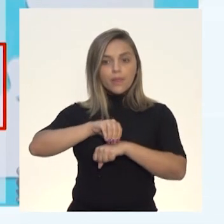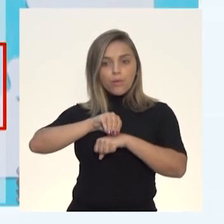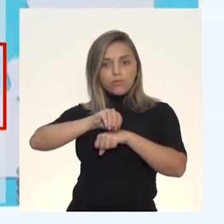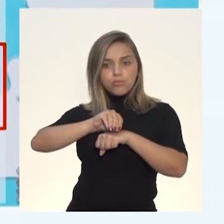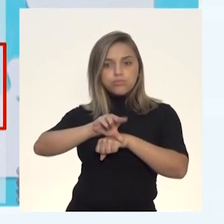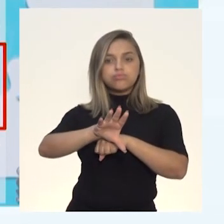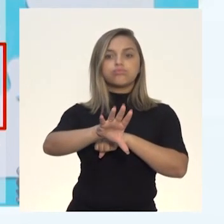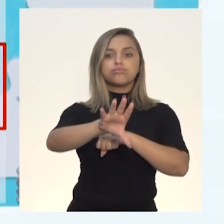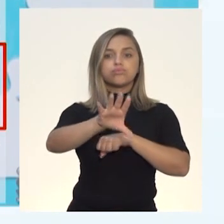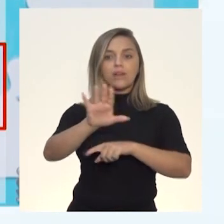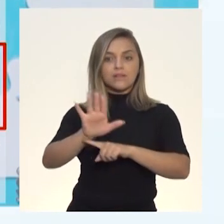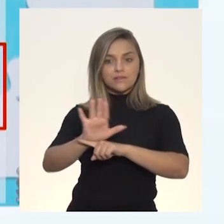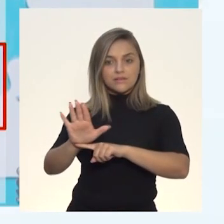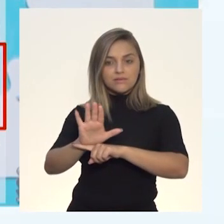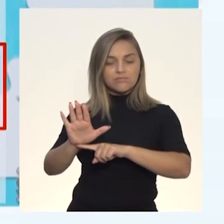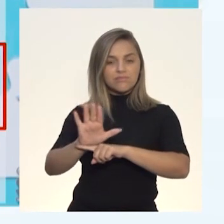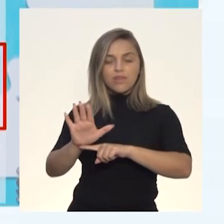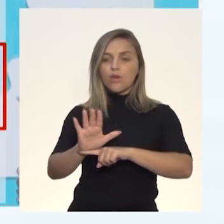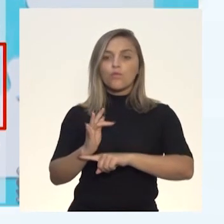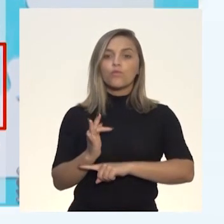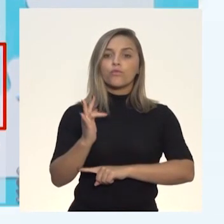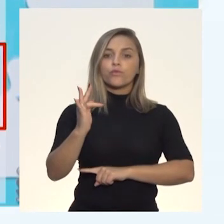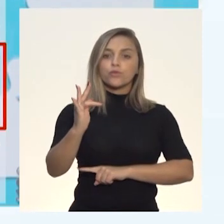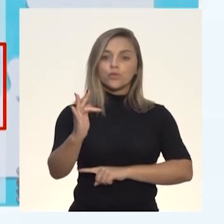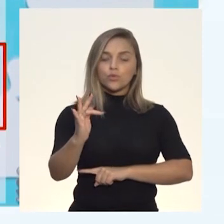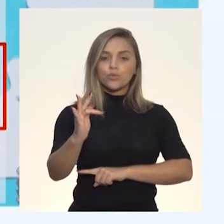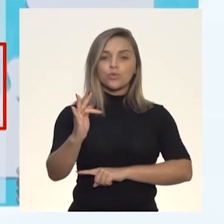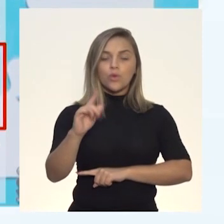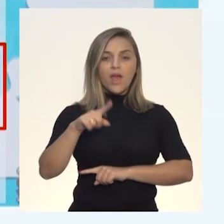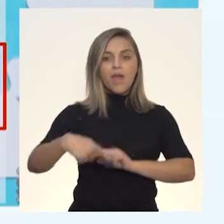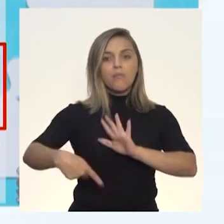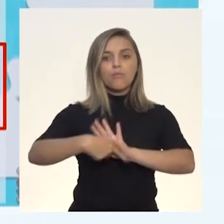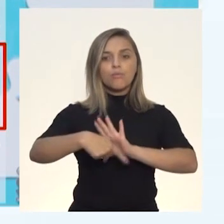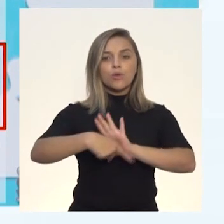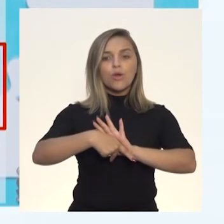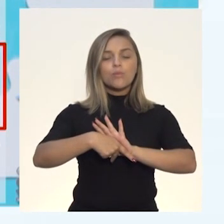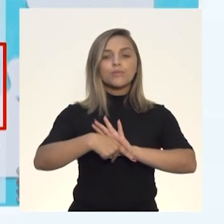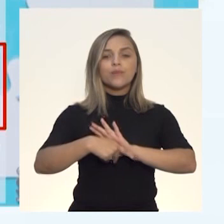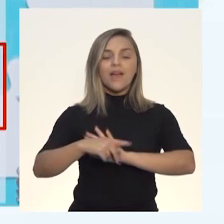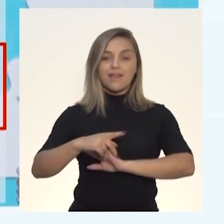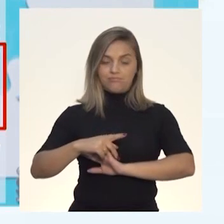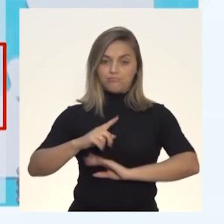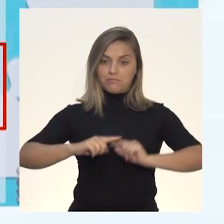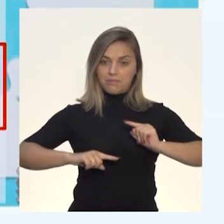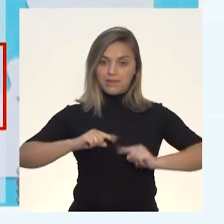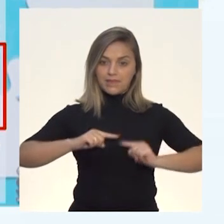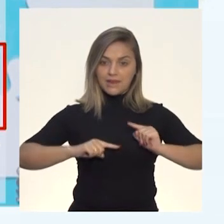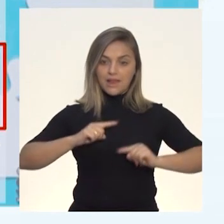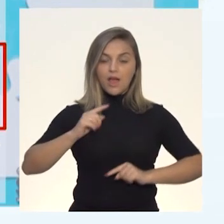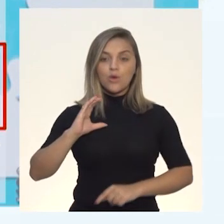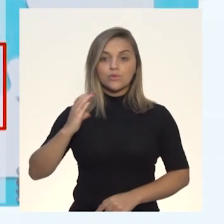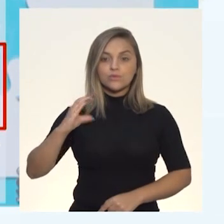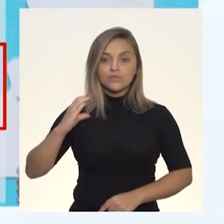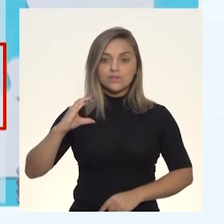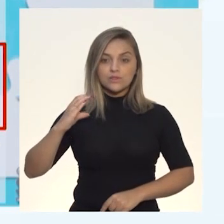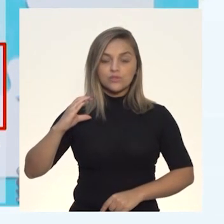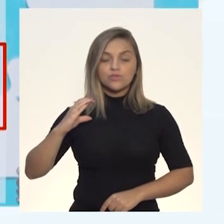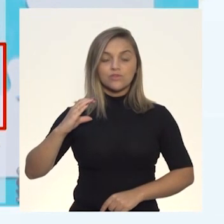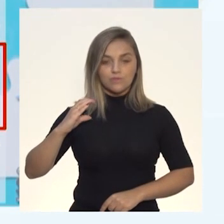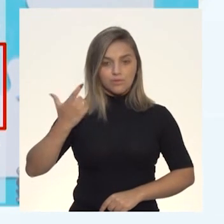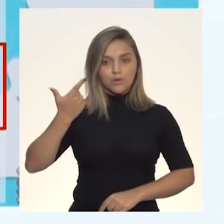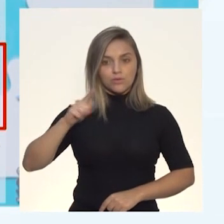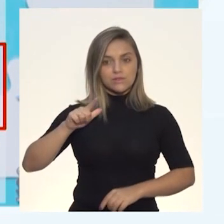futuro como espetáculo. Era um instrumento científico para reproduzir